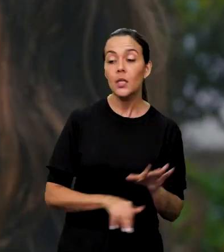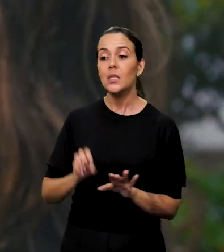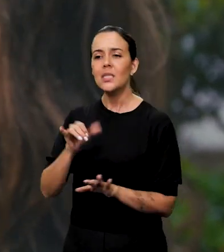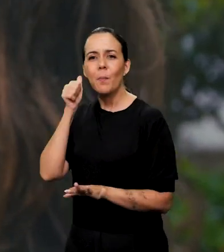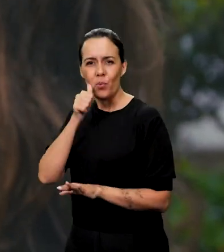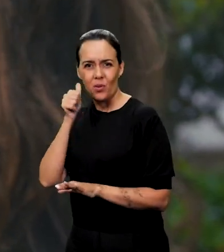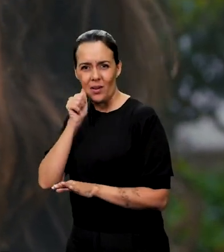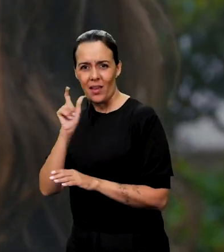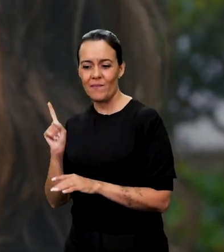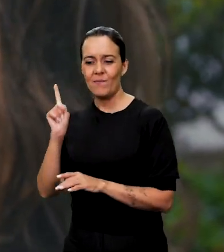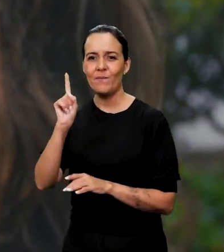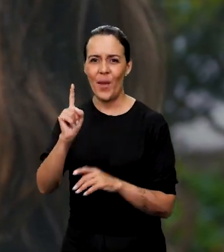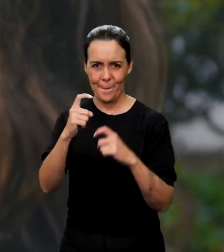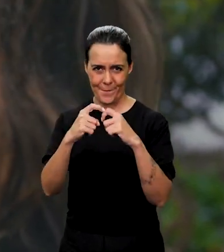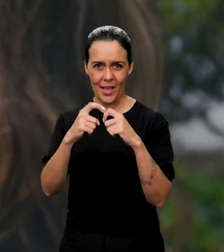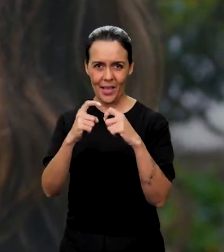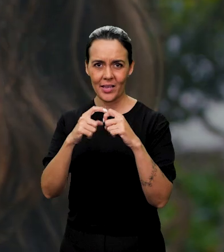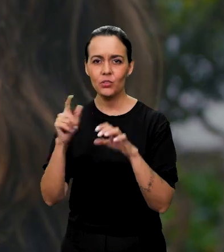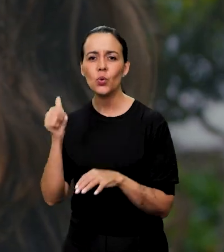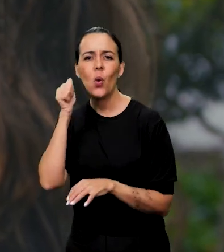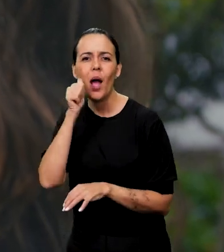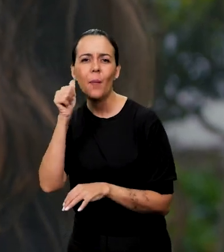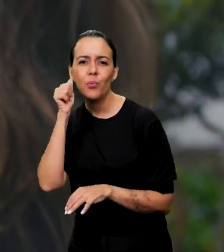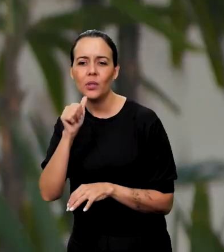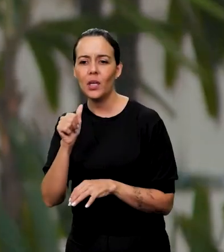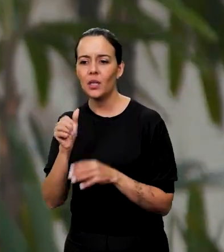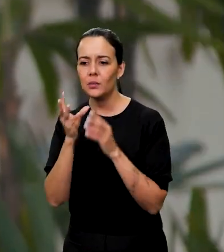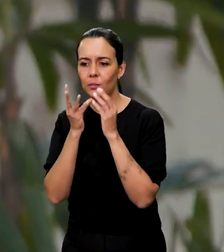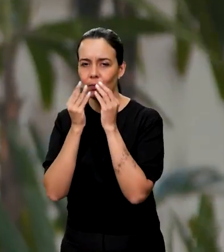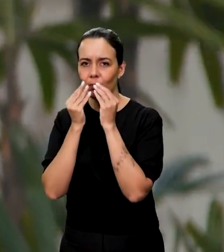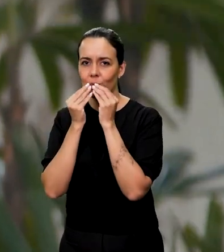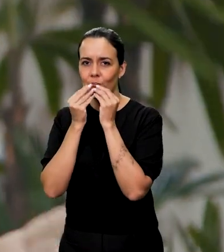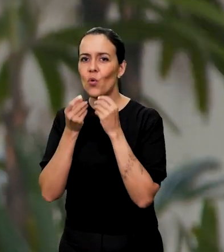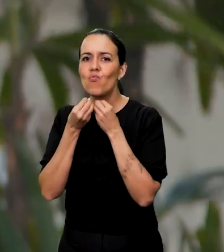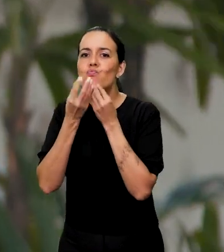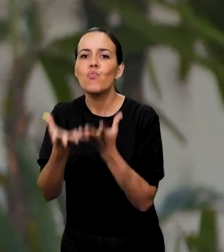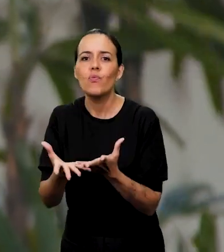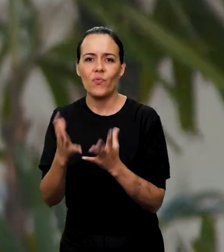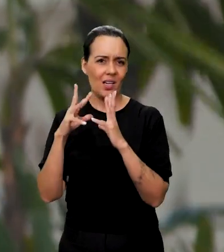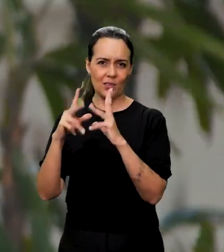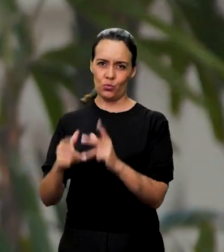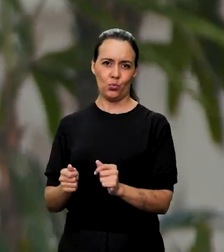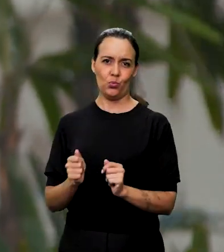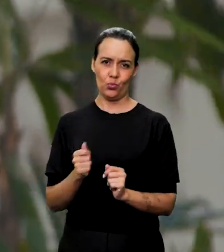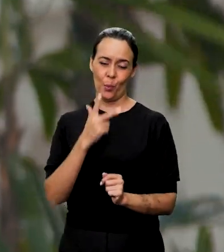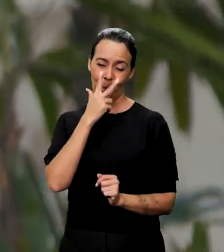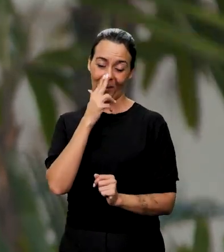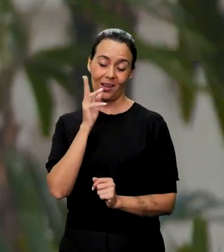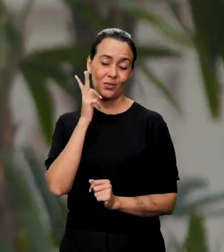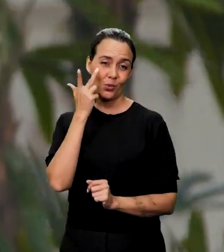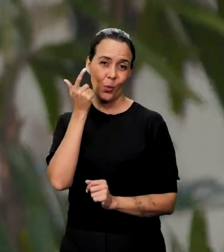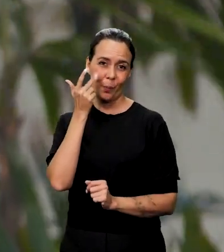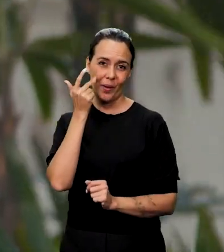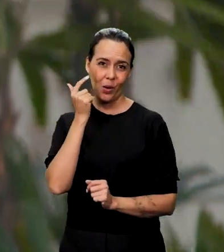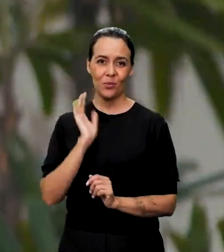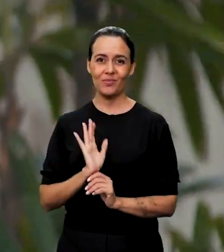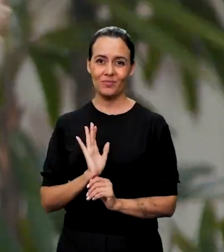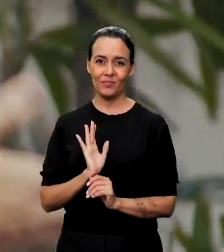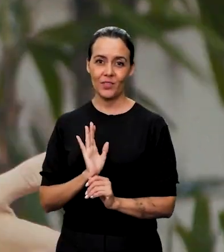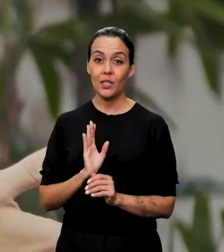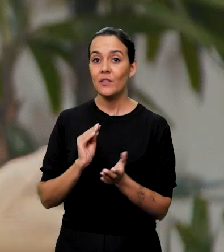no consultório, muitas vezes essa queixa ela é minimizada, como sendo algo normal do envelhecimento. E nem sempre ela recebe esse